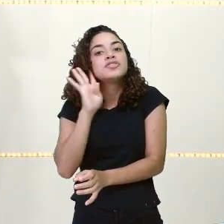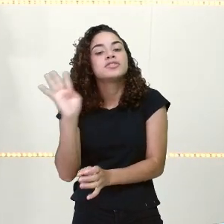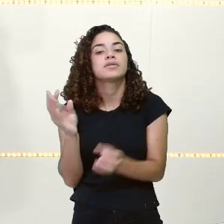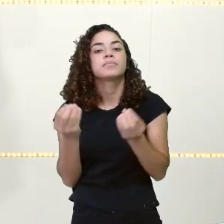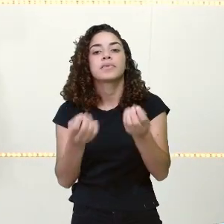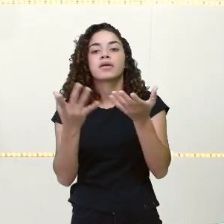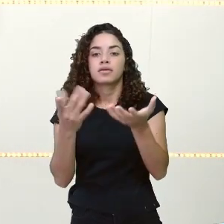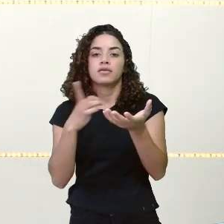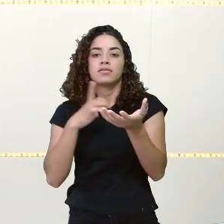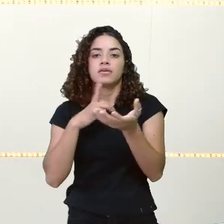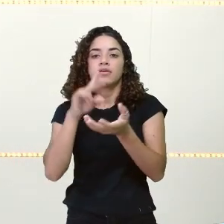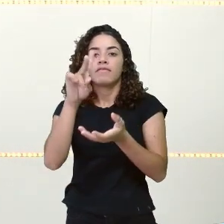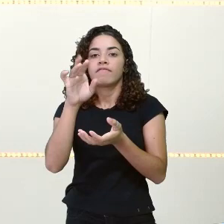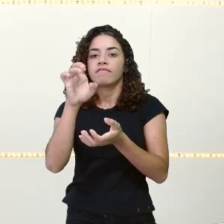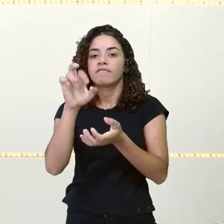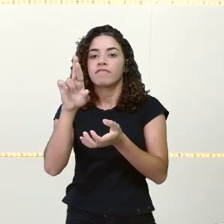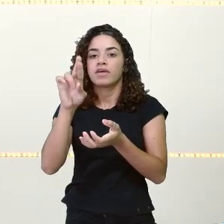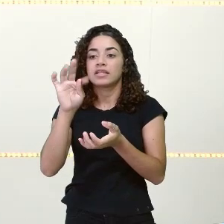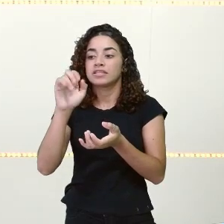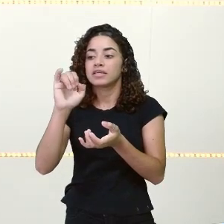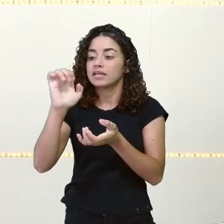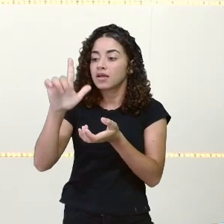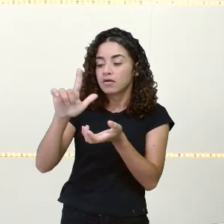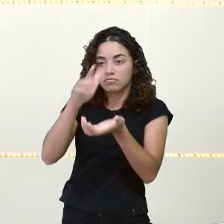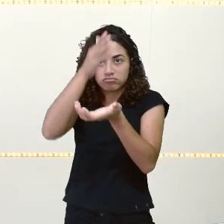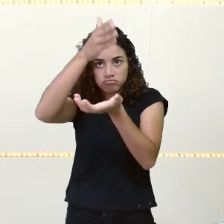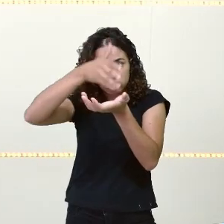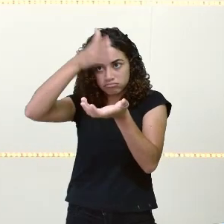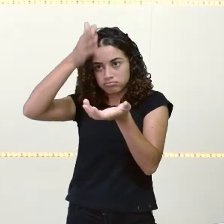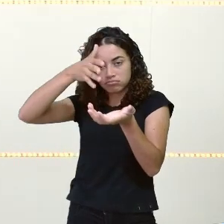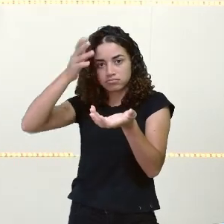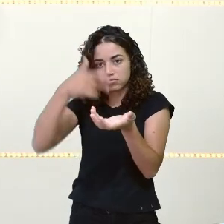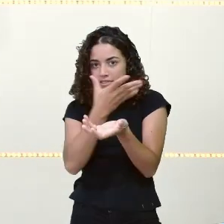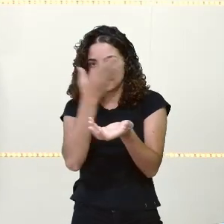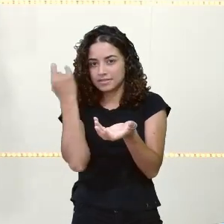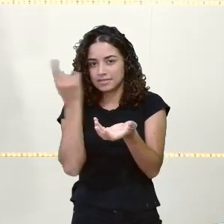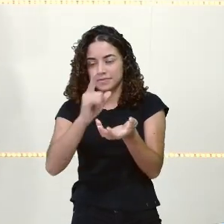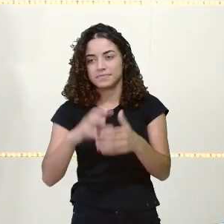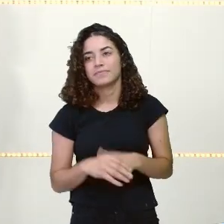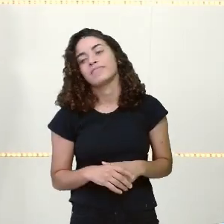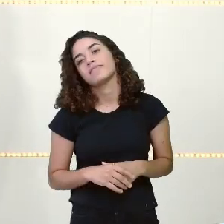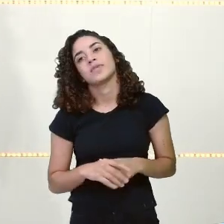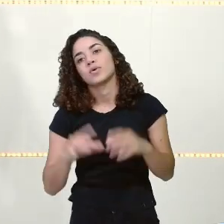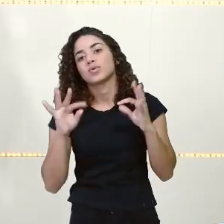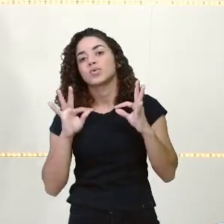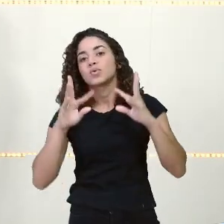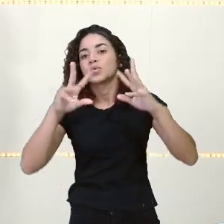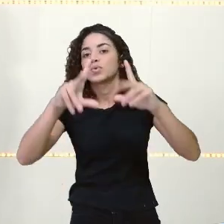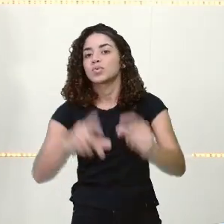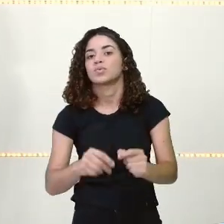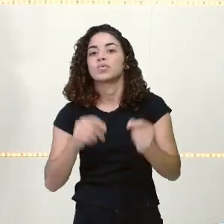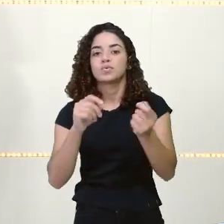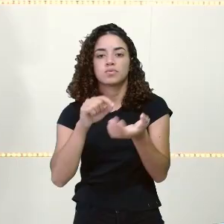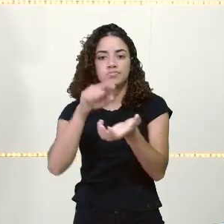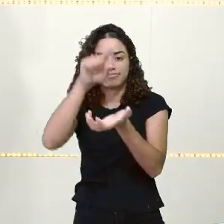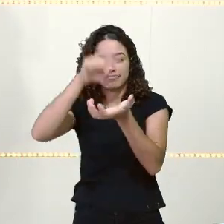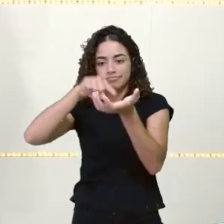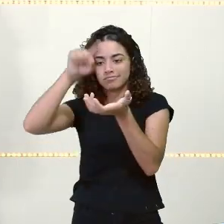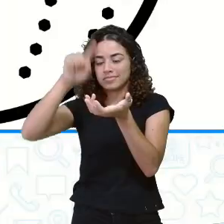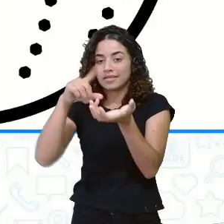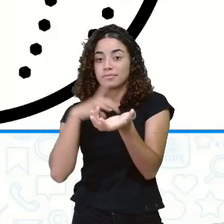dispostas verticalmente sobre o globo terrestre. Não esquece, todos os meridianos possuem o